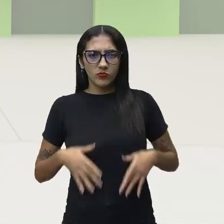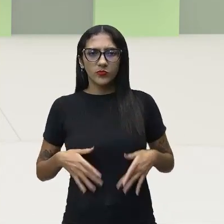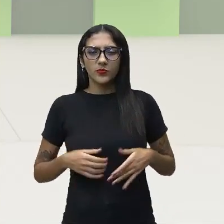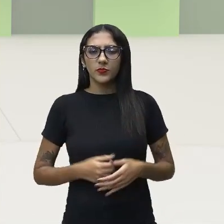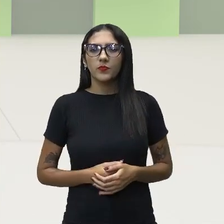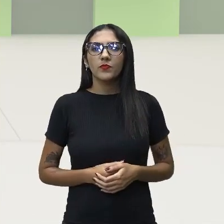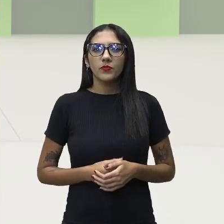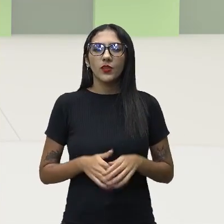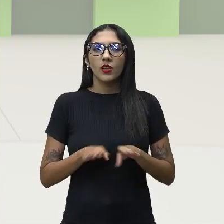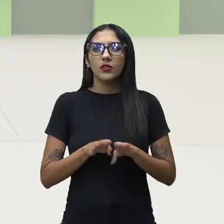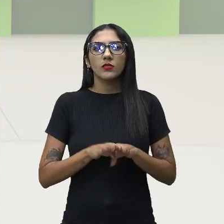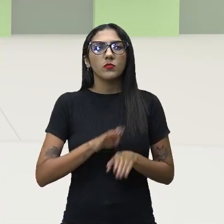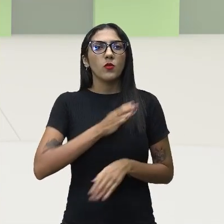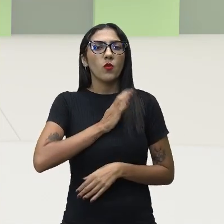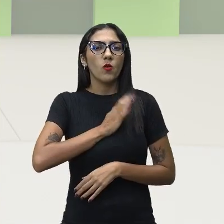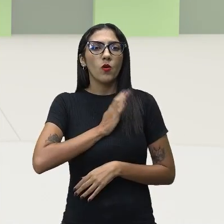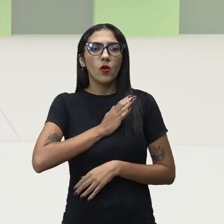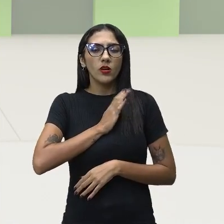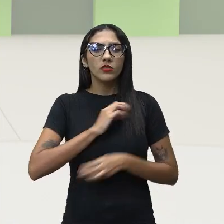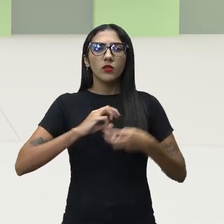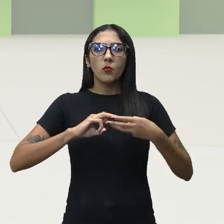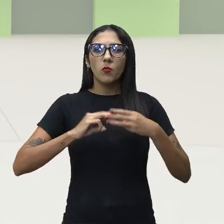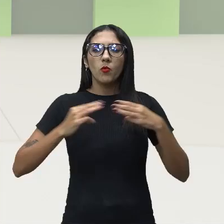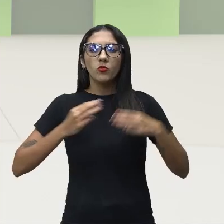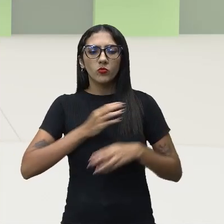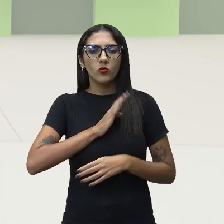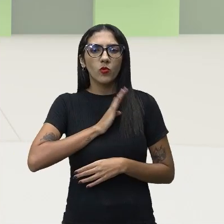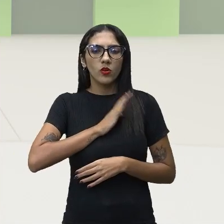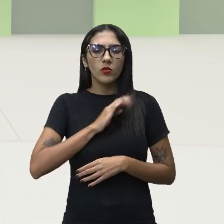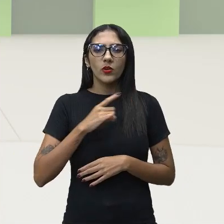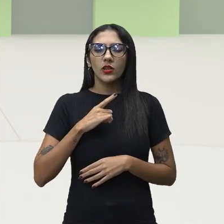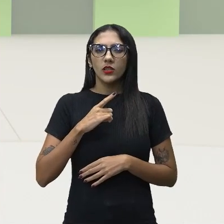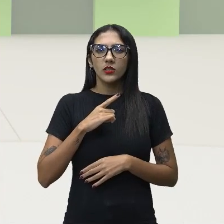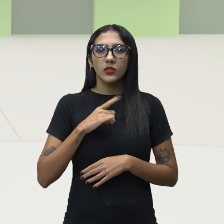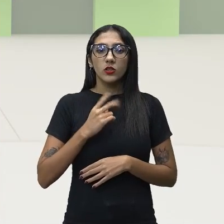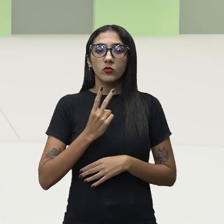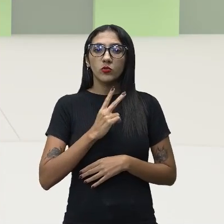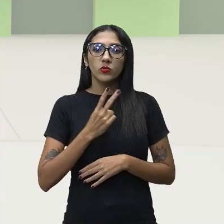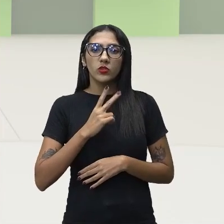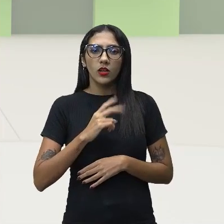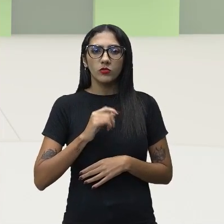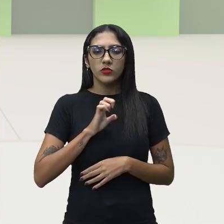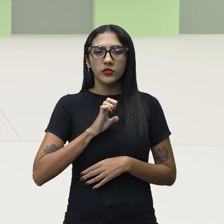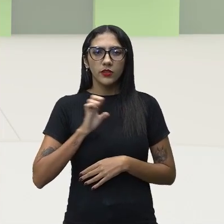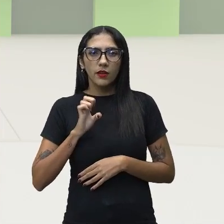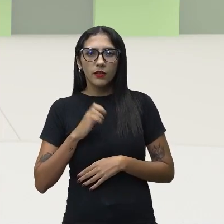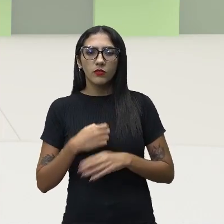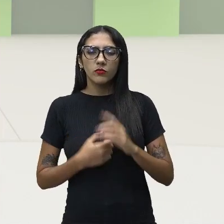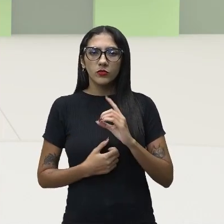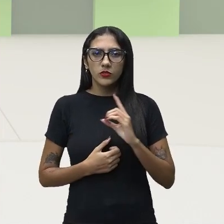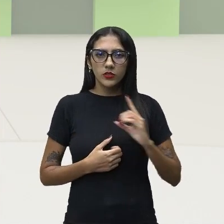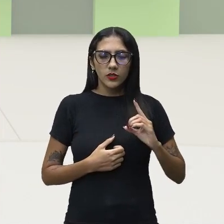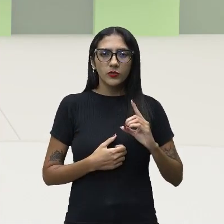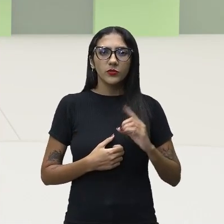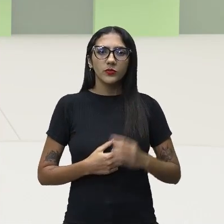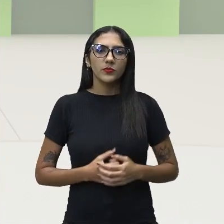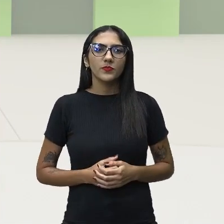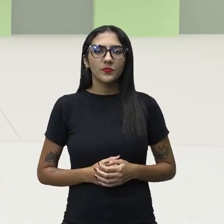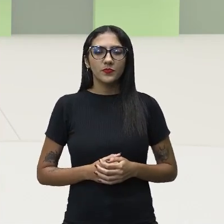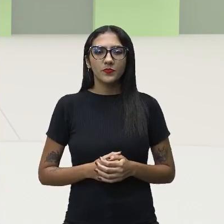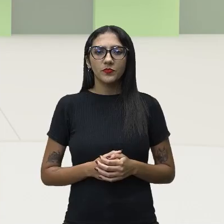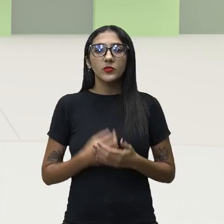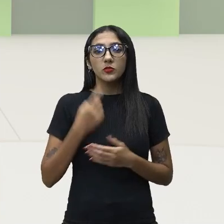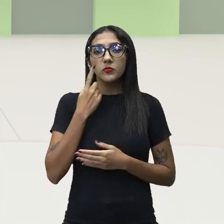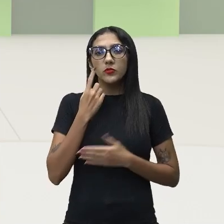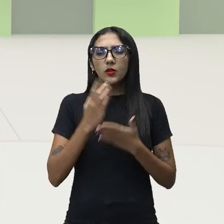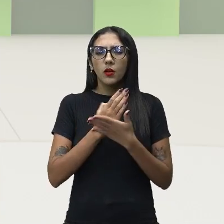nosso coração, né, o músculo cardíaco, ele vai ter o lado direito, o lado esquerdo, né, para a gente diferenciar, tá? Então a gente tem ali